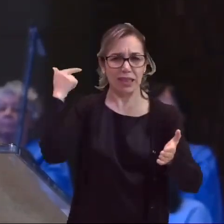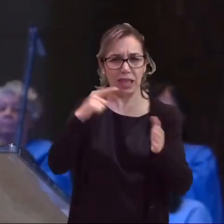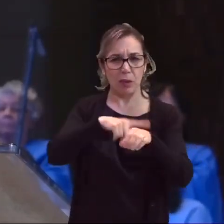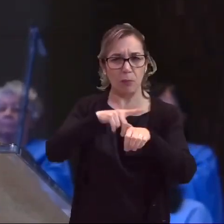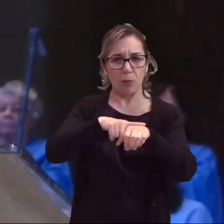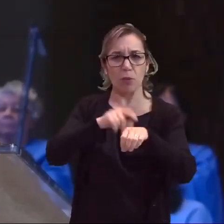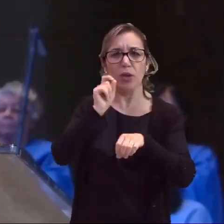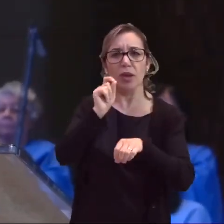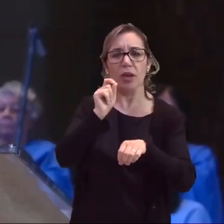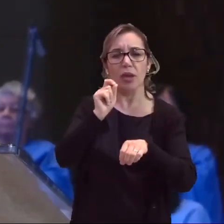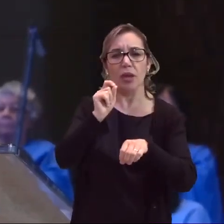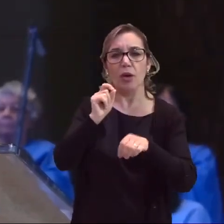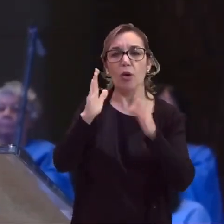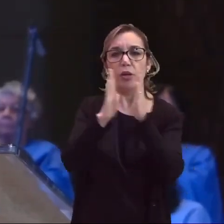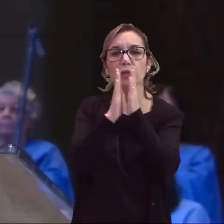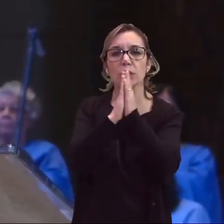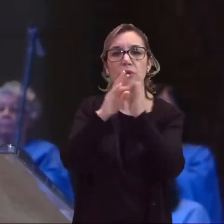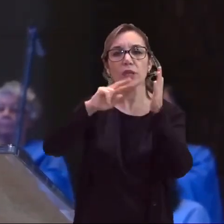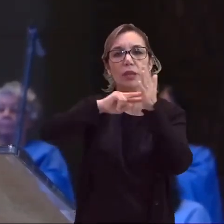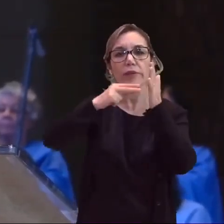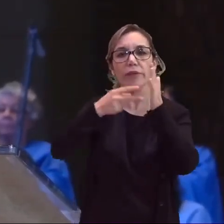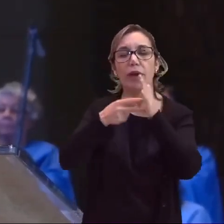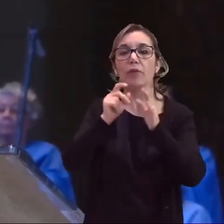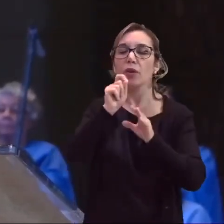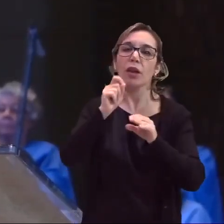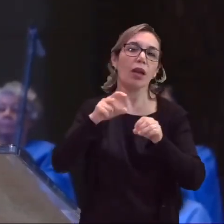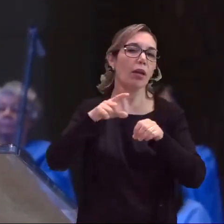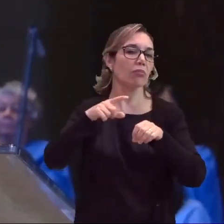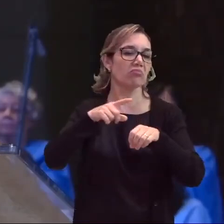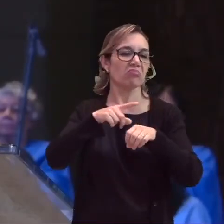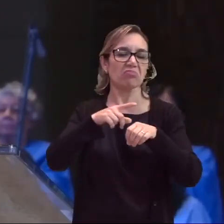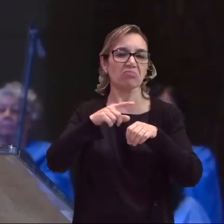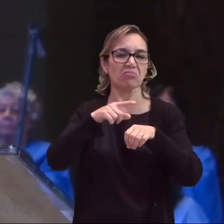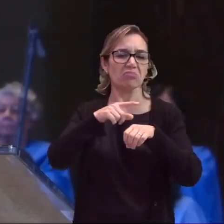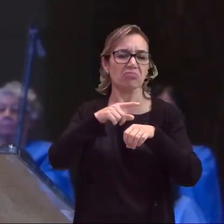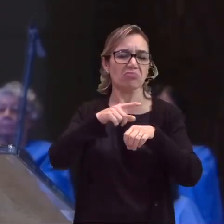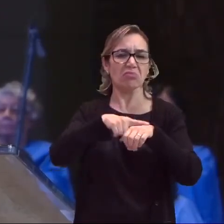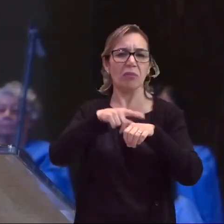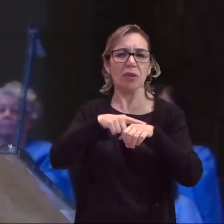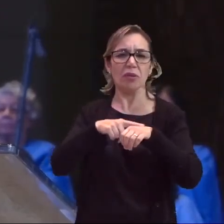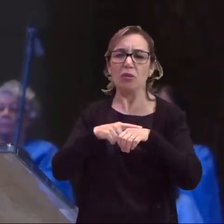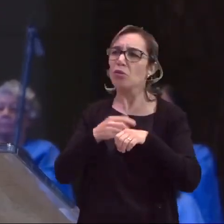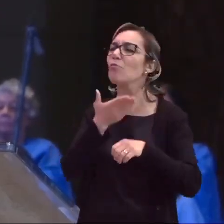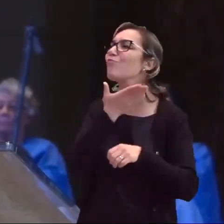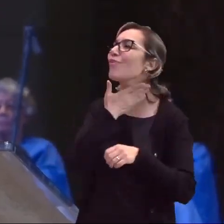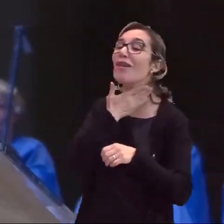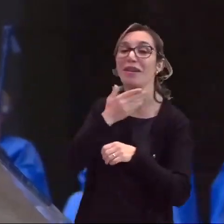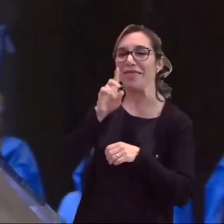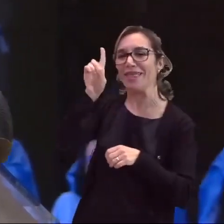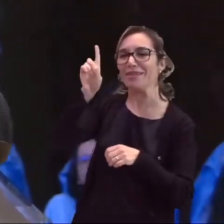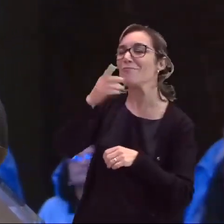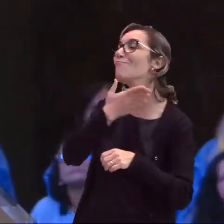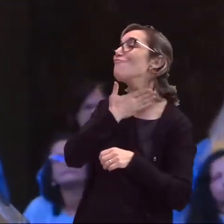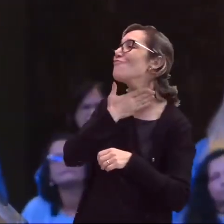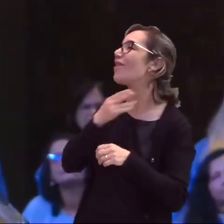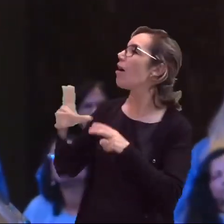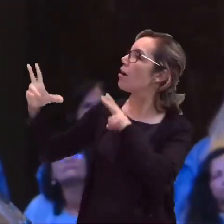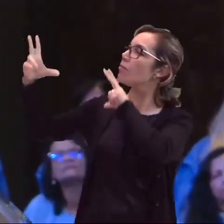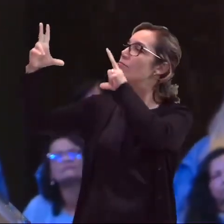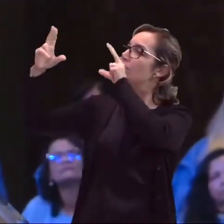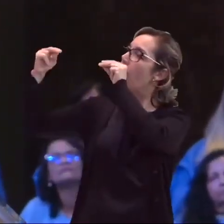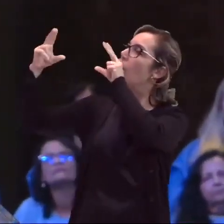conversa com Deus Eu quero um bate-papo com Deus e aí começaram a surgir